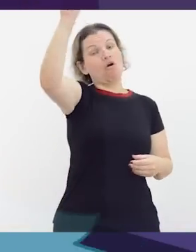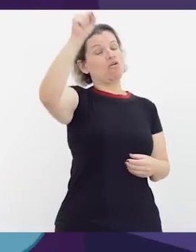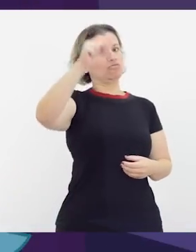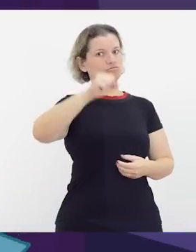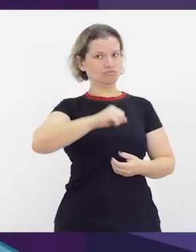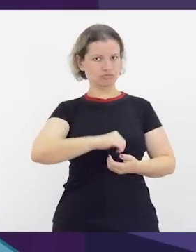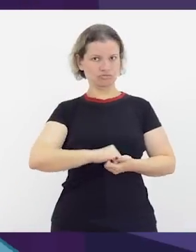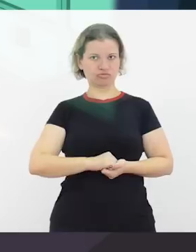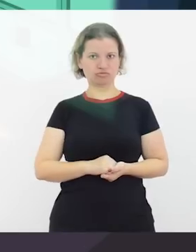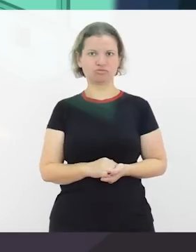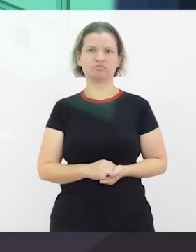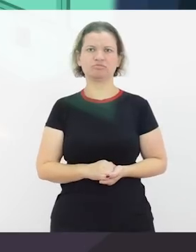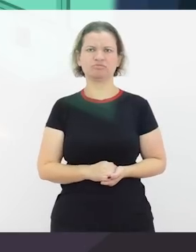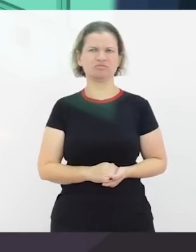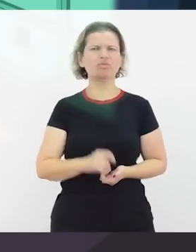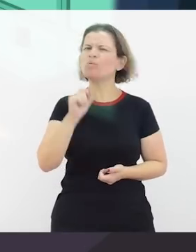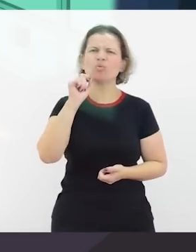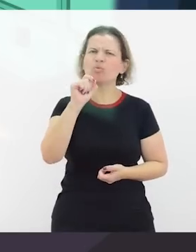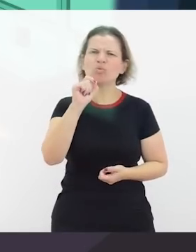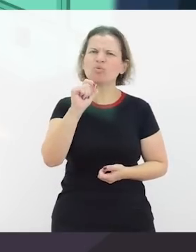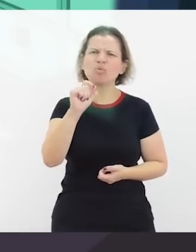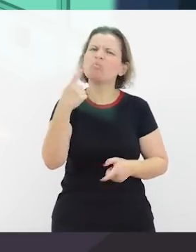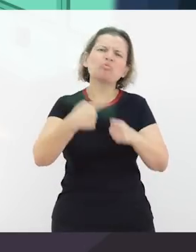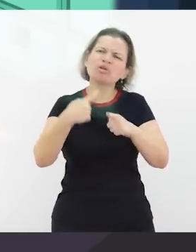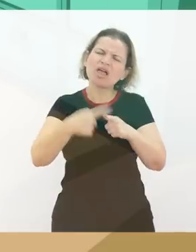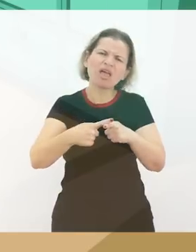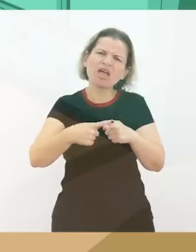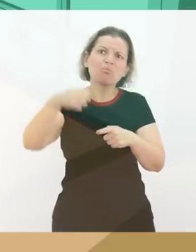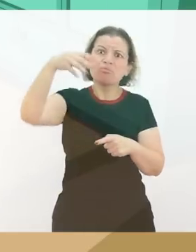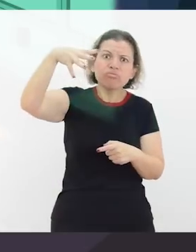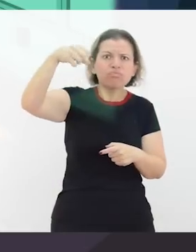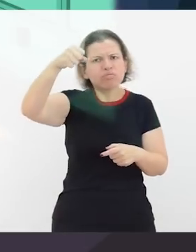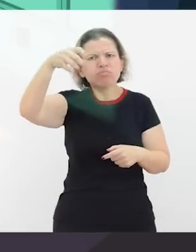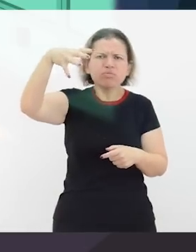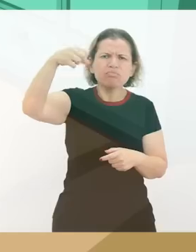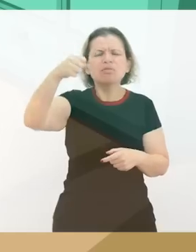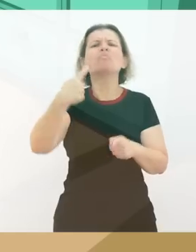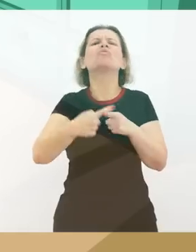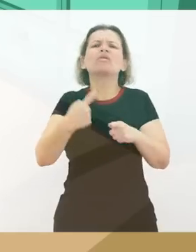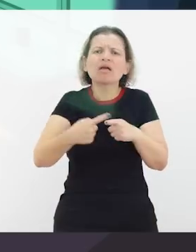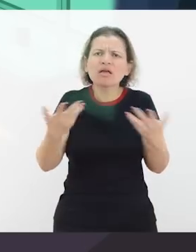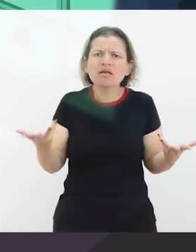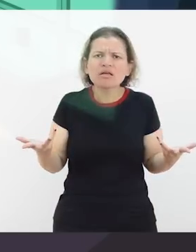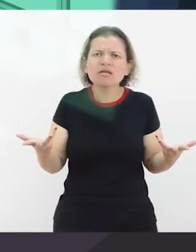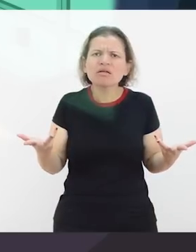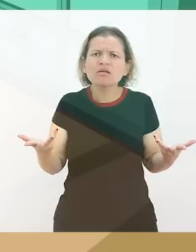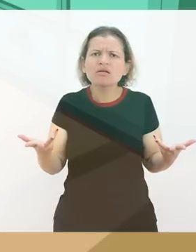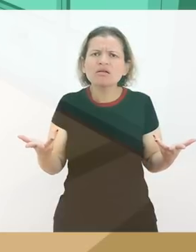muito forte. Por que você está fazendo isso, Mika?